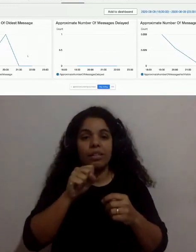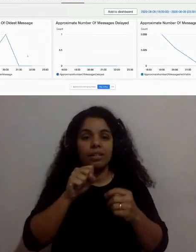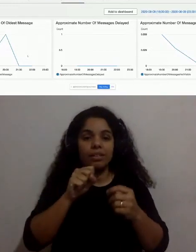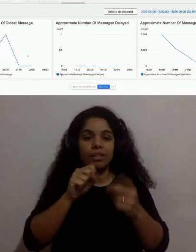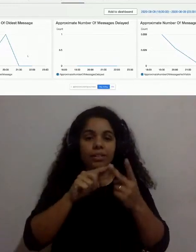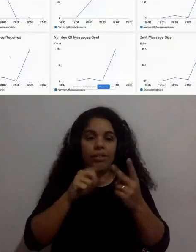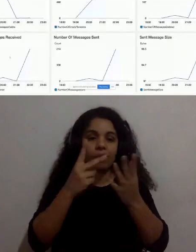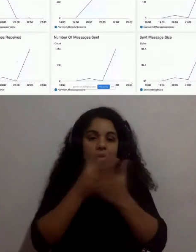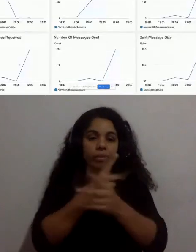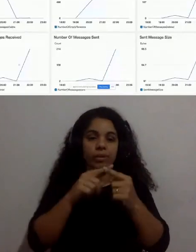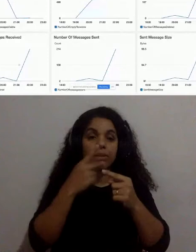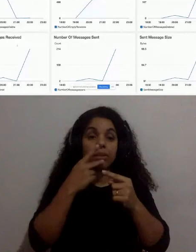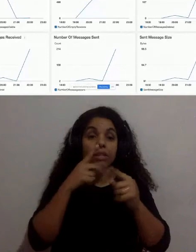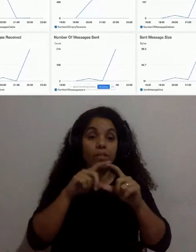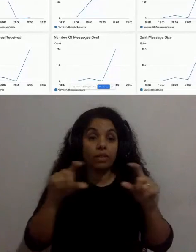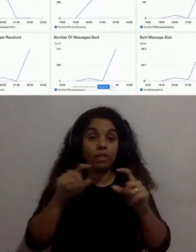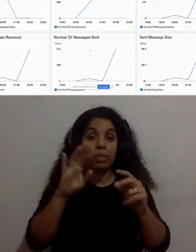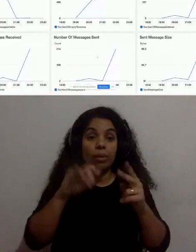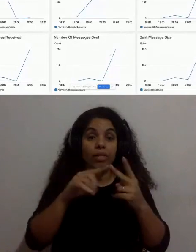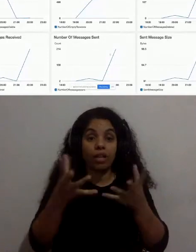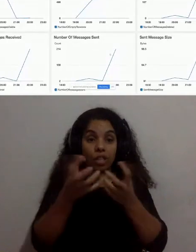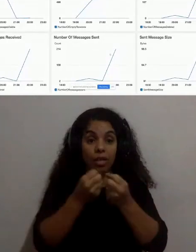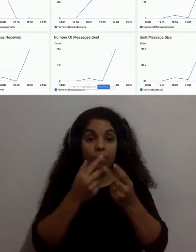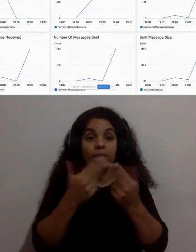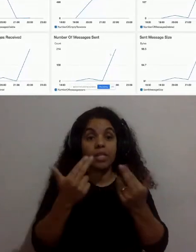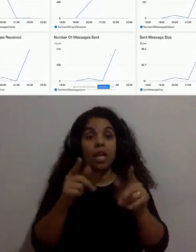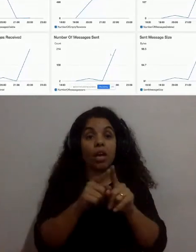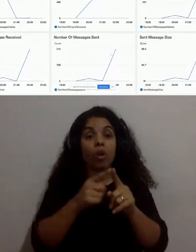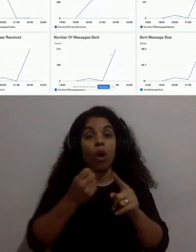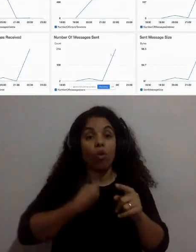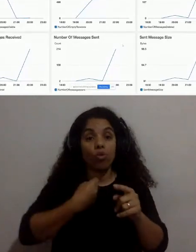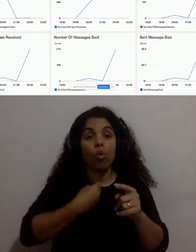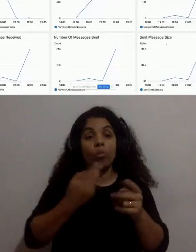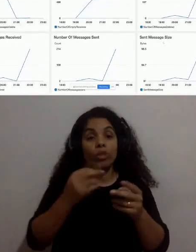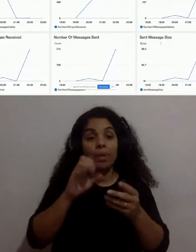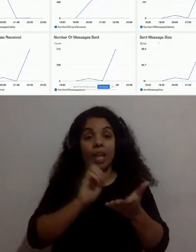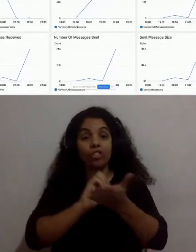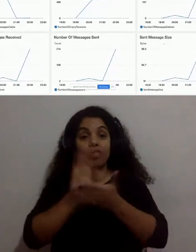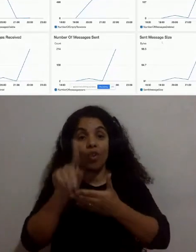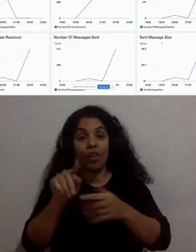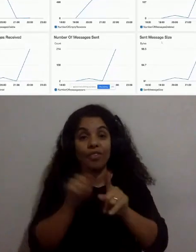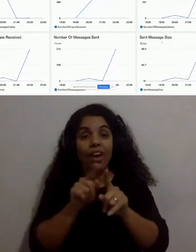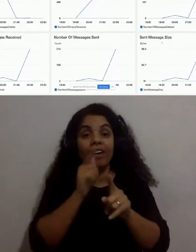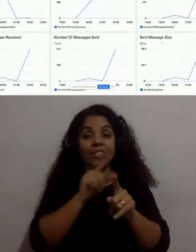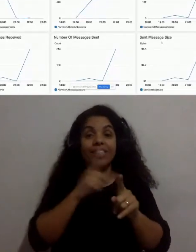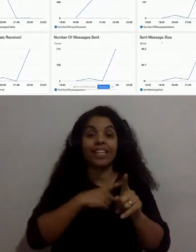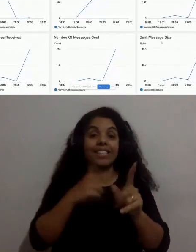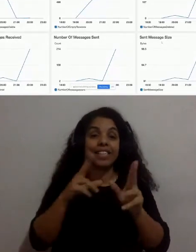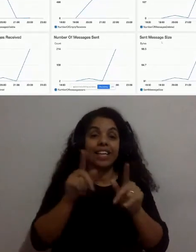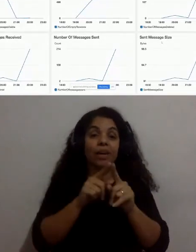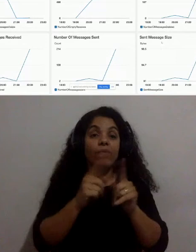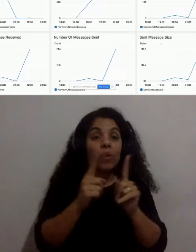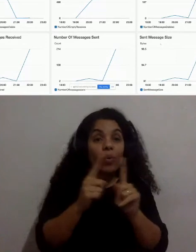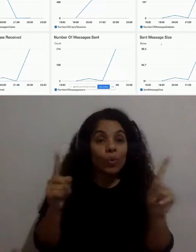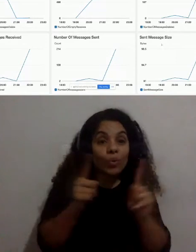Aqui eu tenho o número de mensagem recebida, que tem que ser igual ao número de mensagem que foi enviada, que também tem que ser o